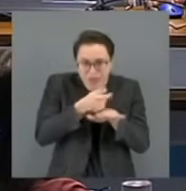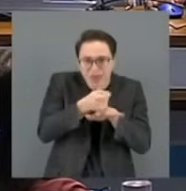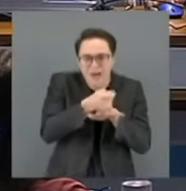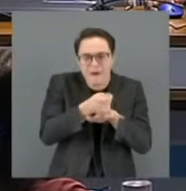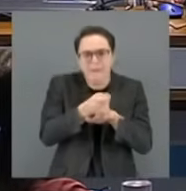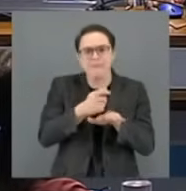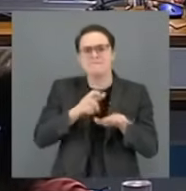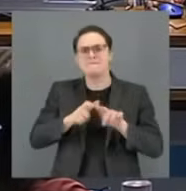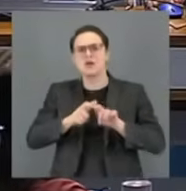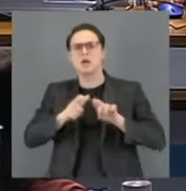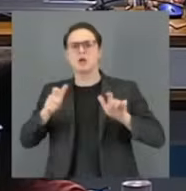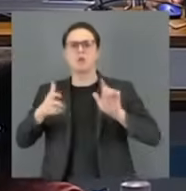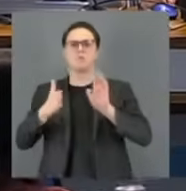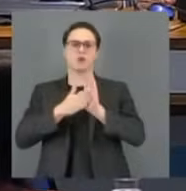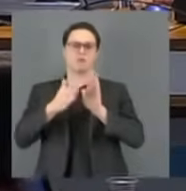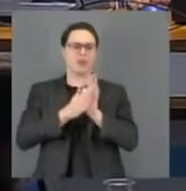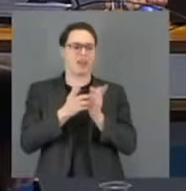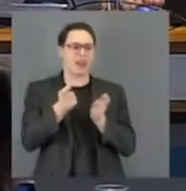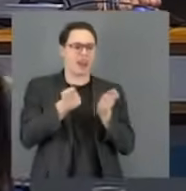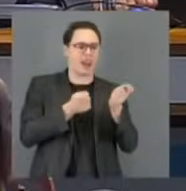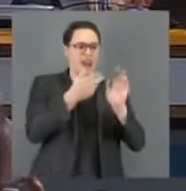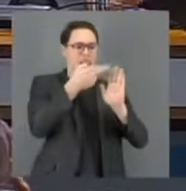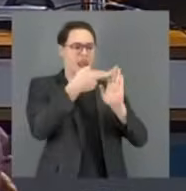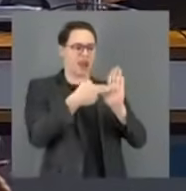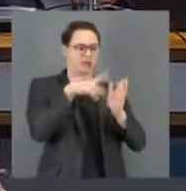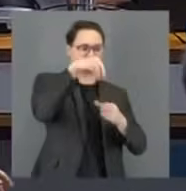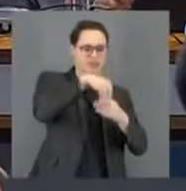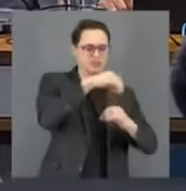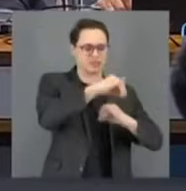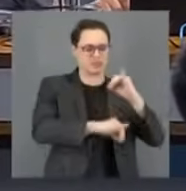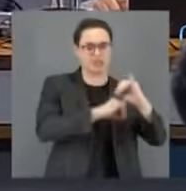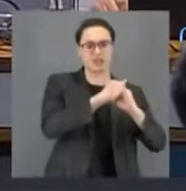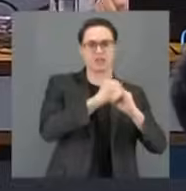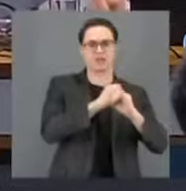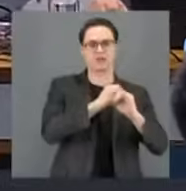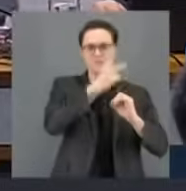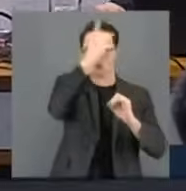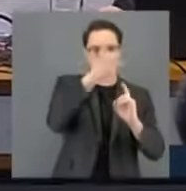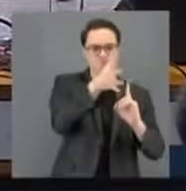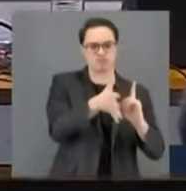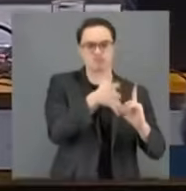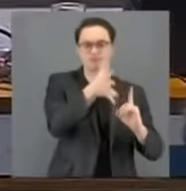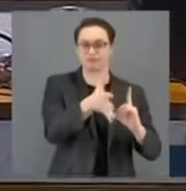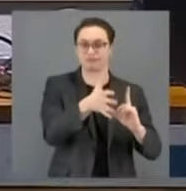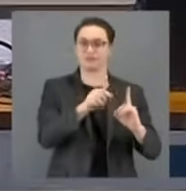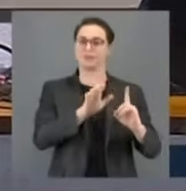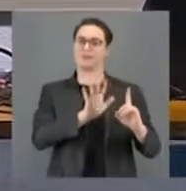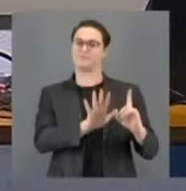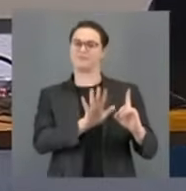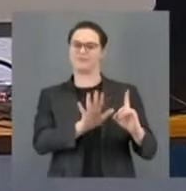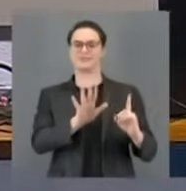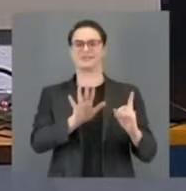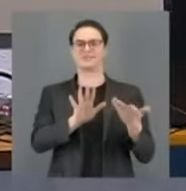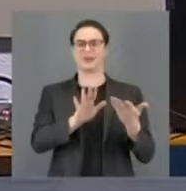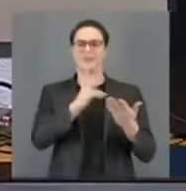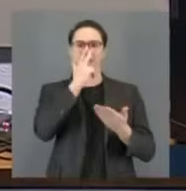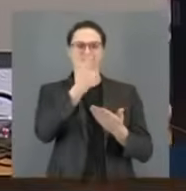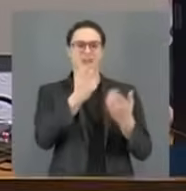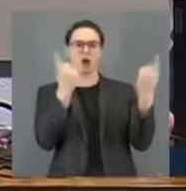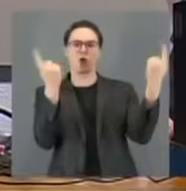regular o discurso na internet e que trazia os maiores riscos à liberdade de expressão no